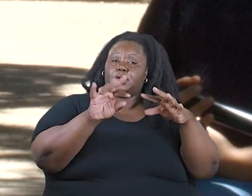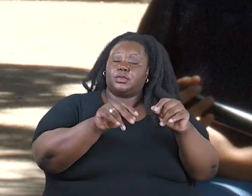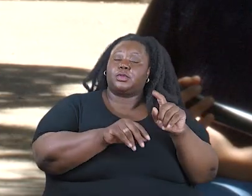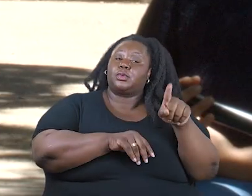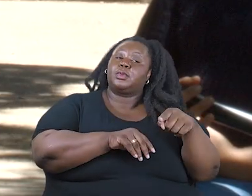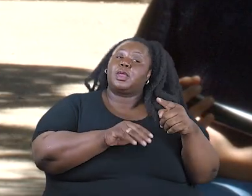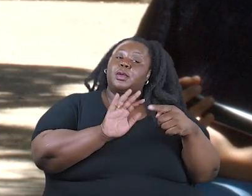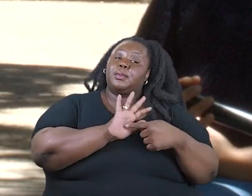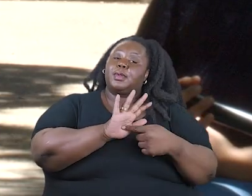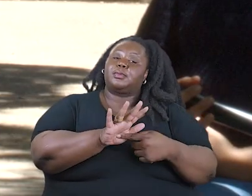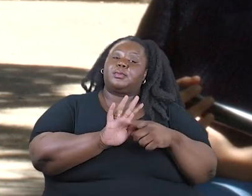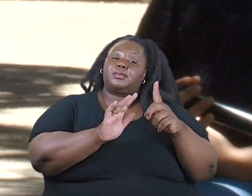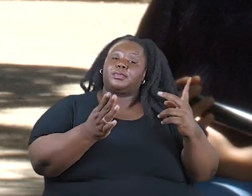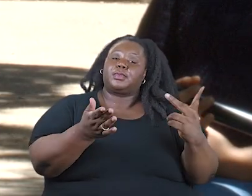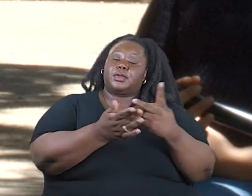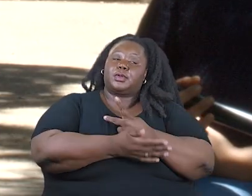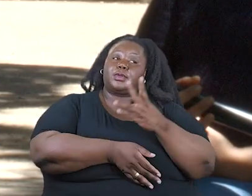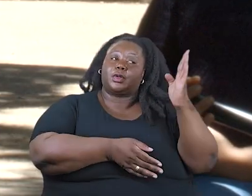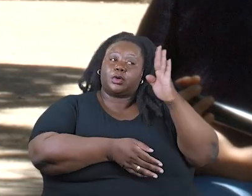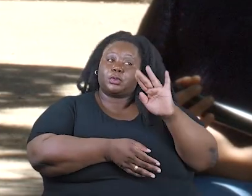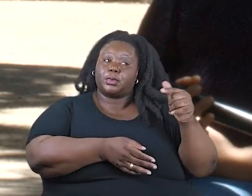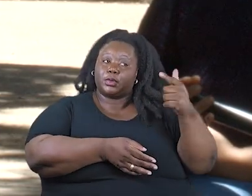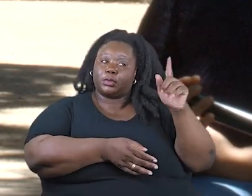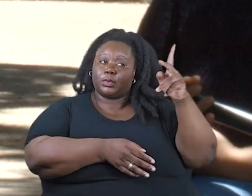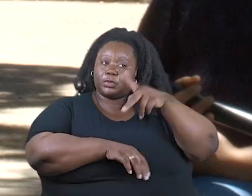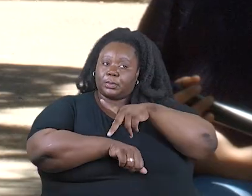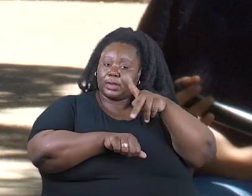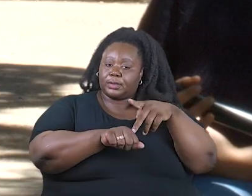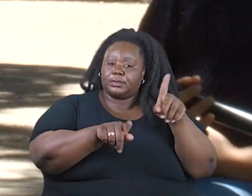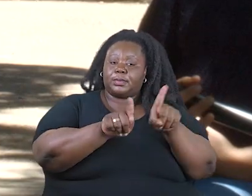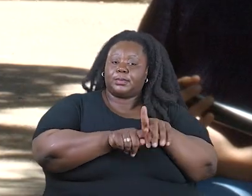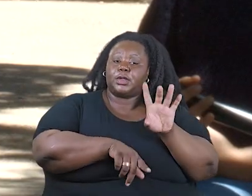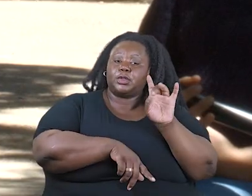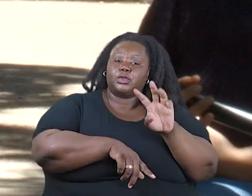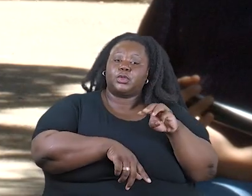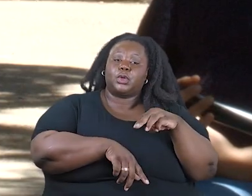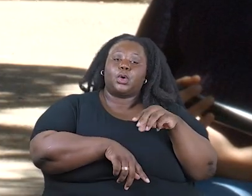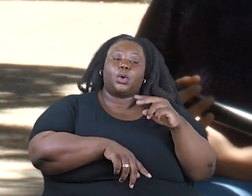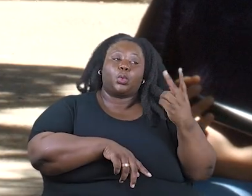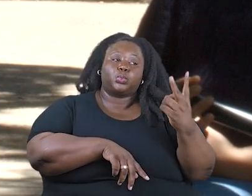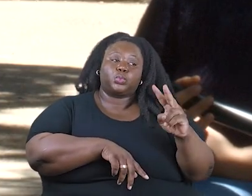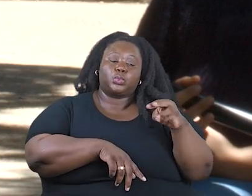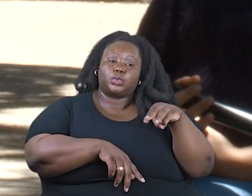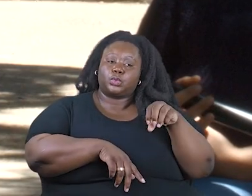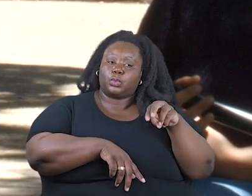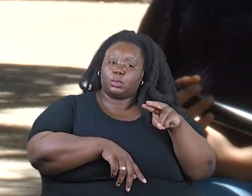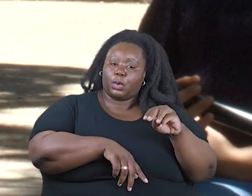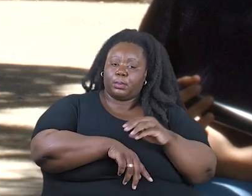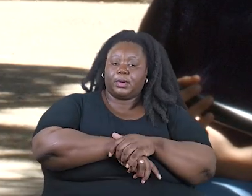exposição itinerante que passou pelo Brasil e outros países da América do Sul, só com duplicatas do MoMA.